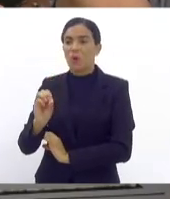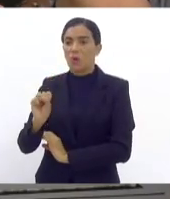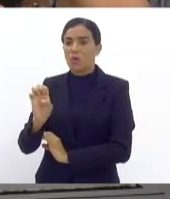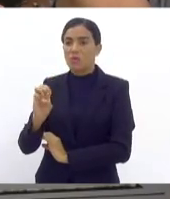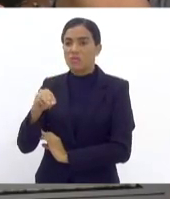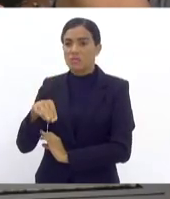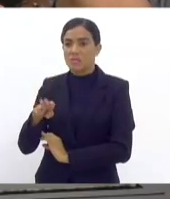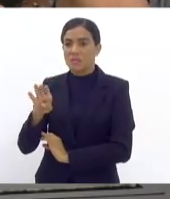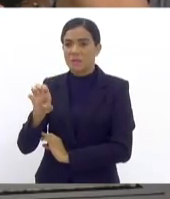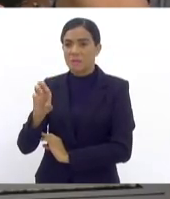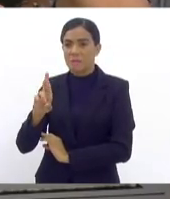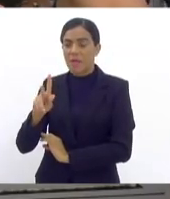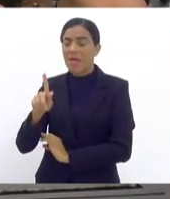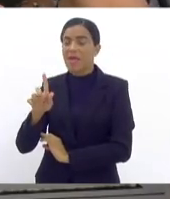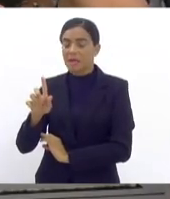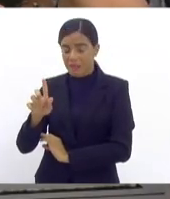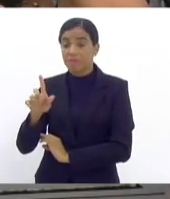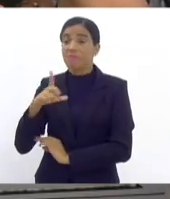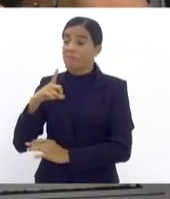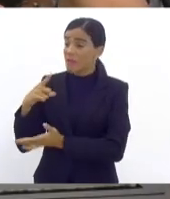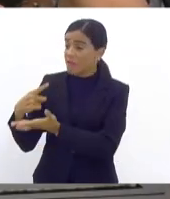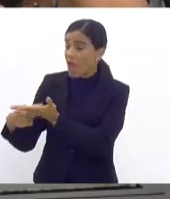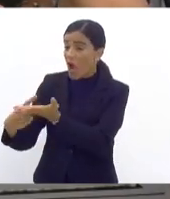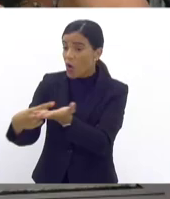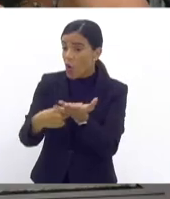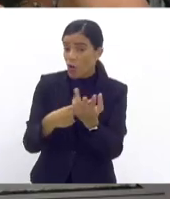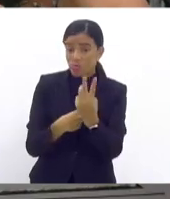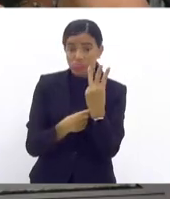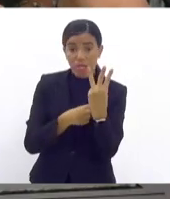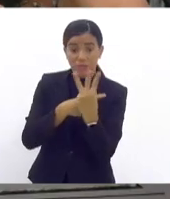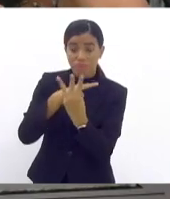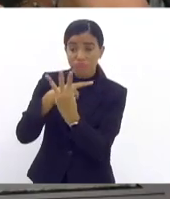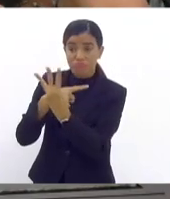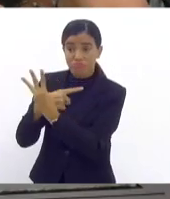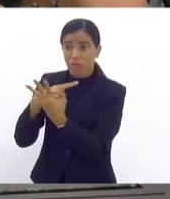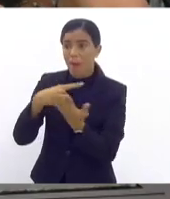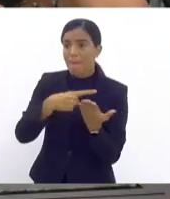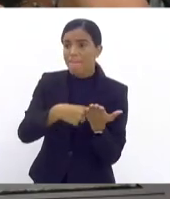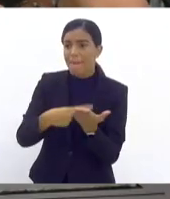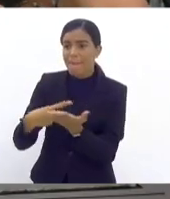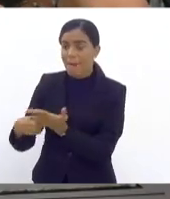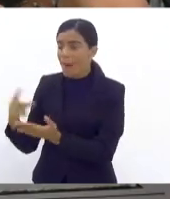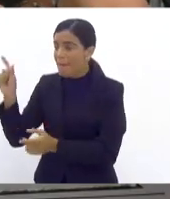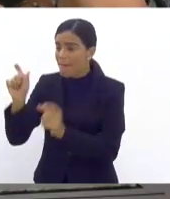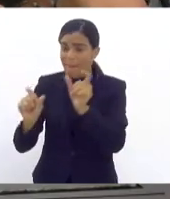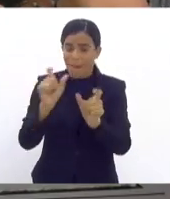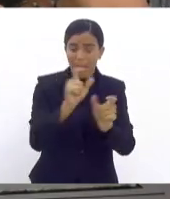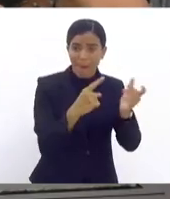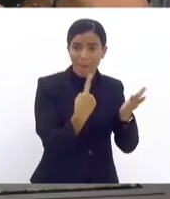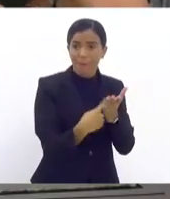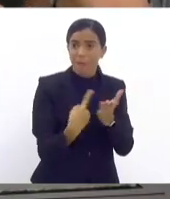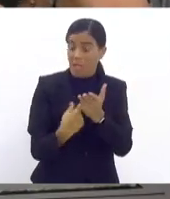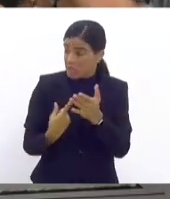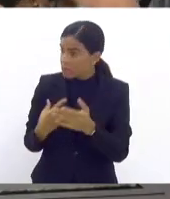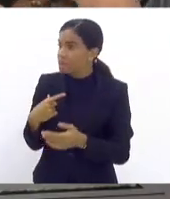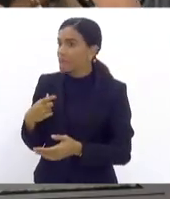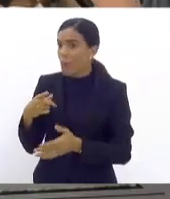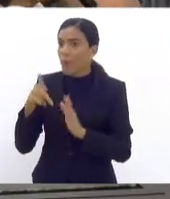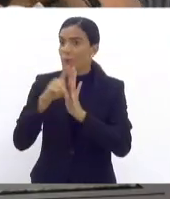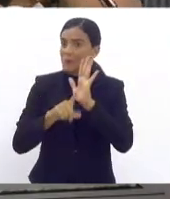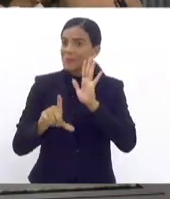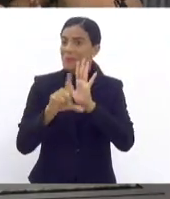deputado, houve um acordo dos três, e ontem deu entrada o projeto dos três. Eu queria então saudar